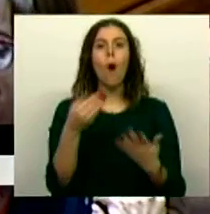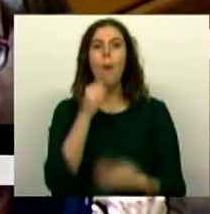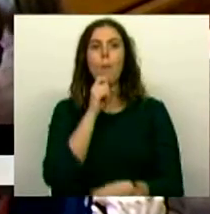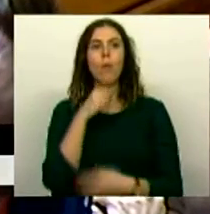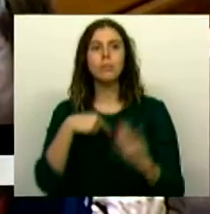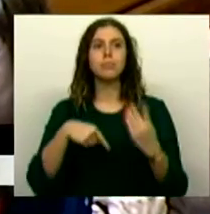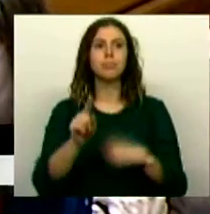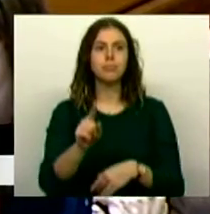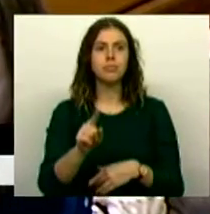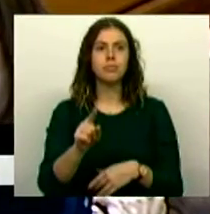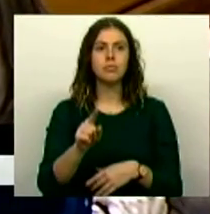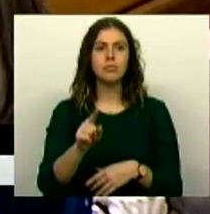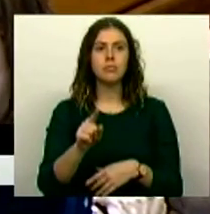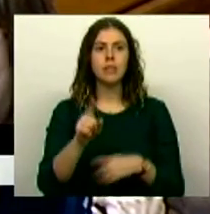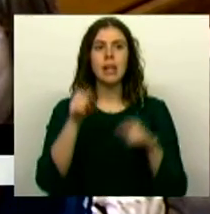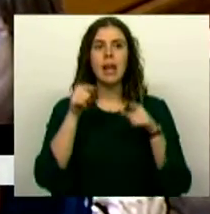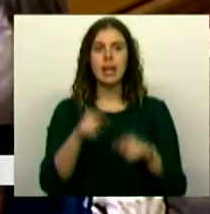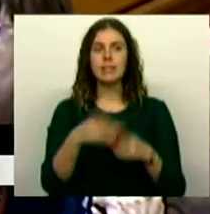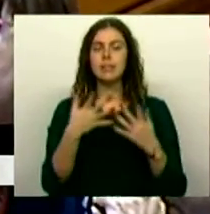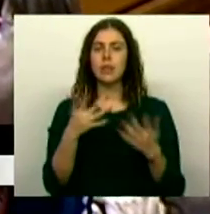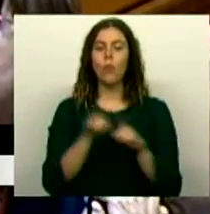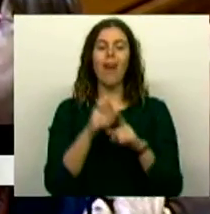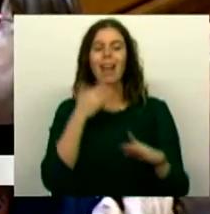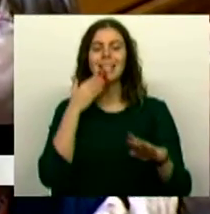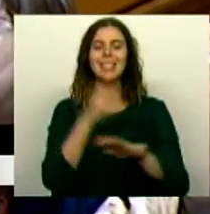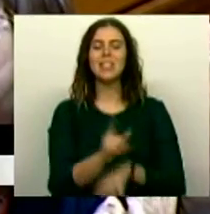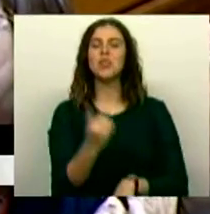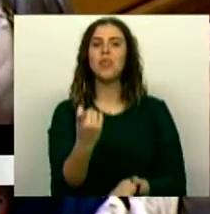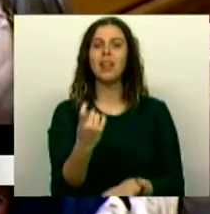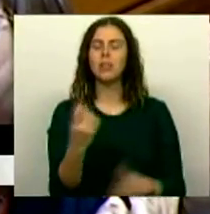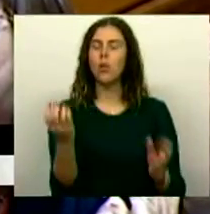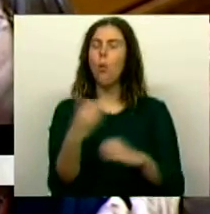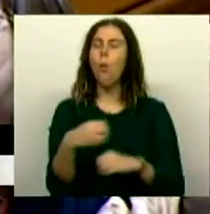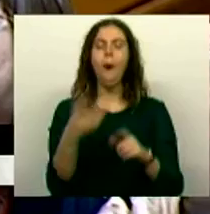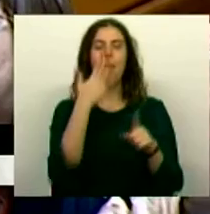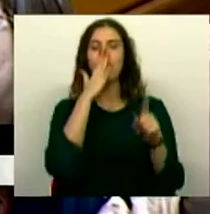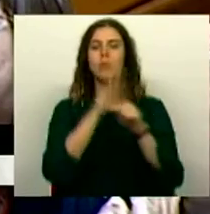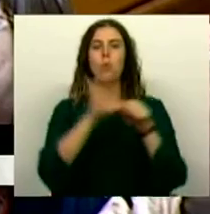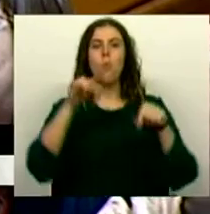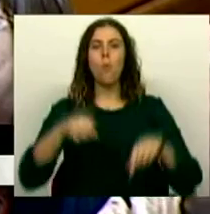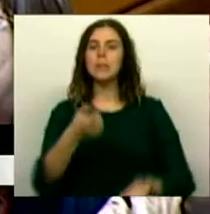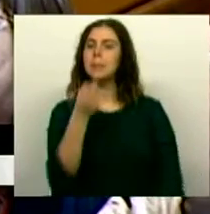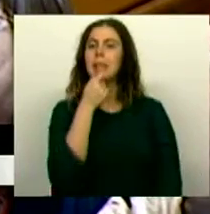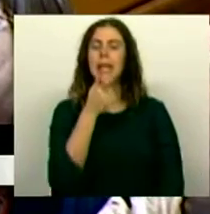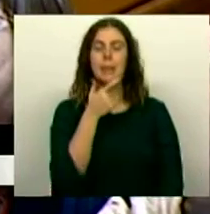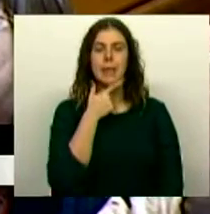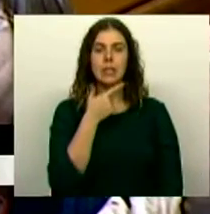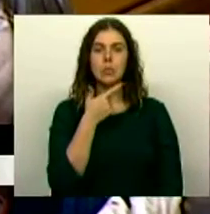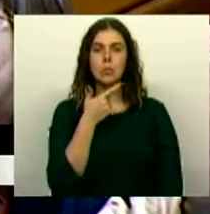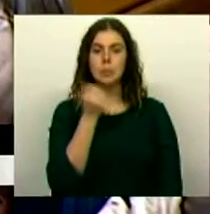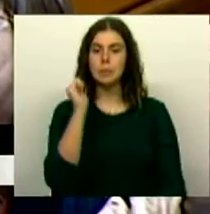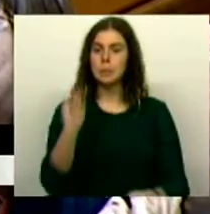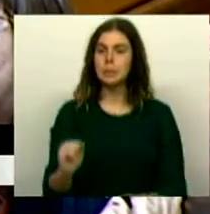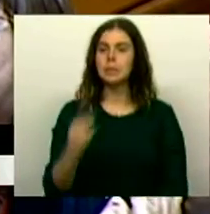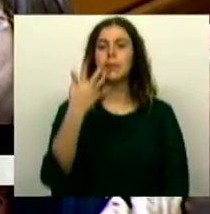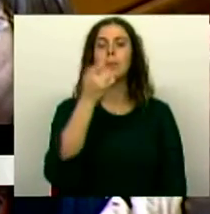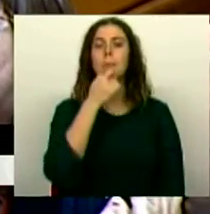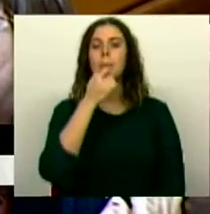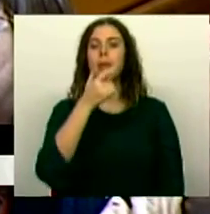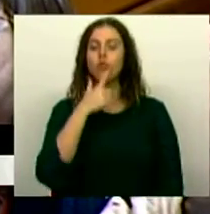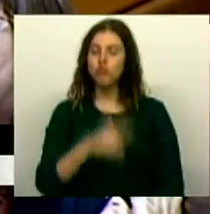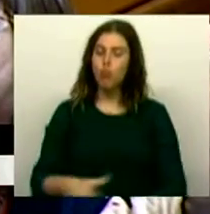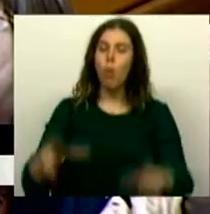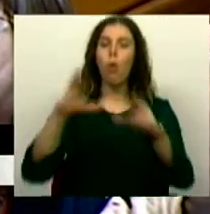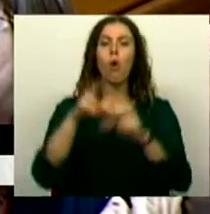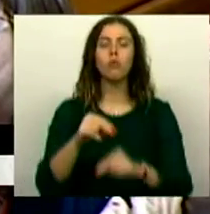chegar. Essa falta de acesso não existe, por exemplo, hoje no medicamento, concretamente nos medicamentos